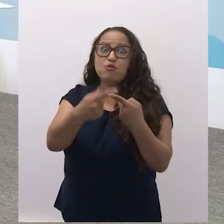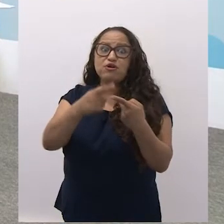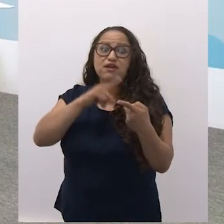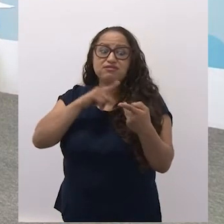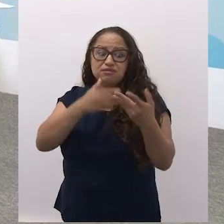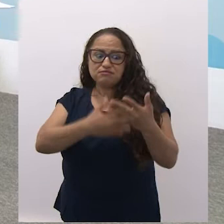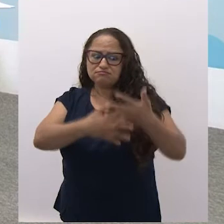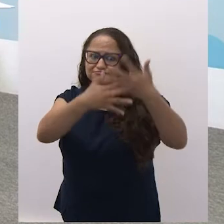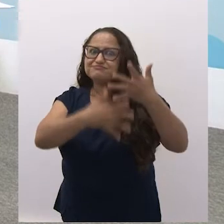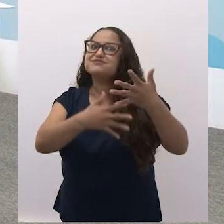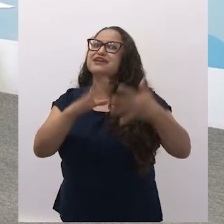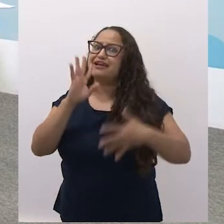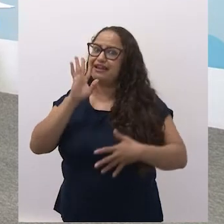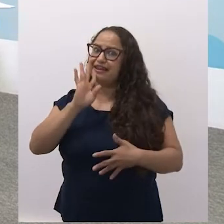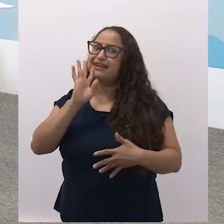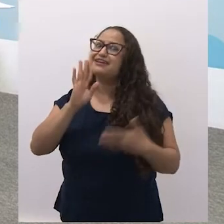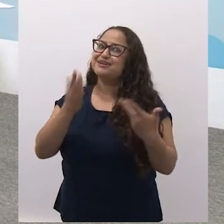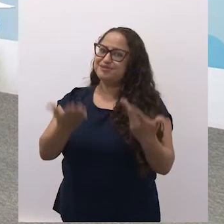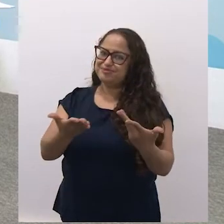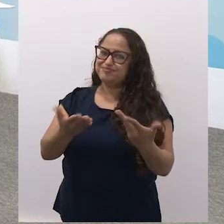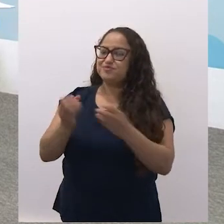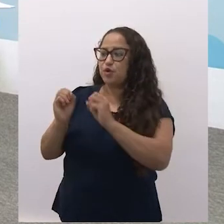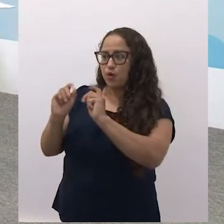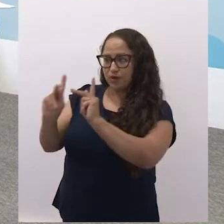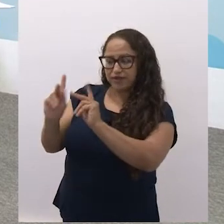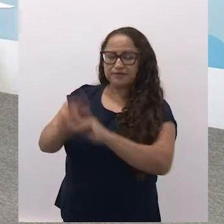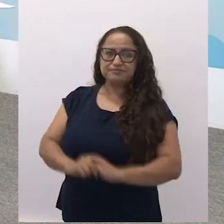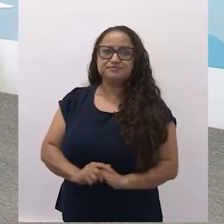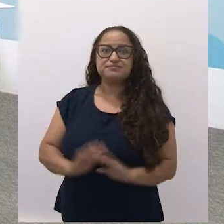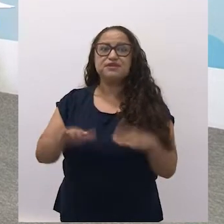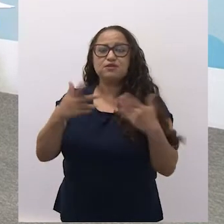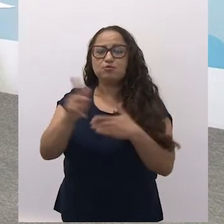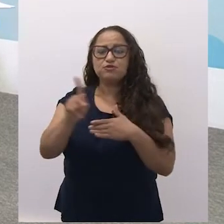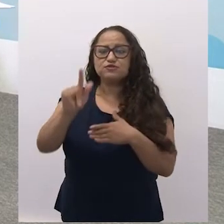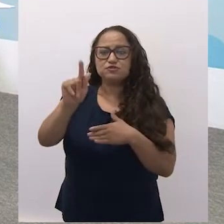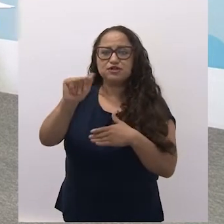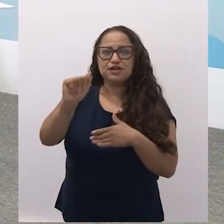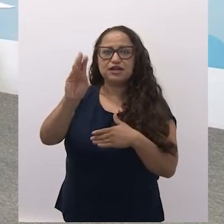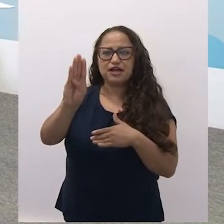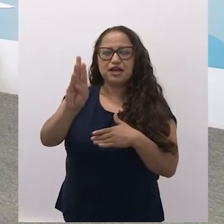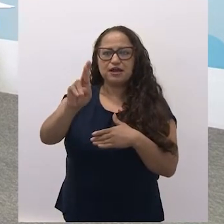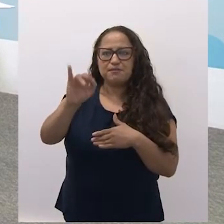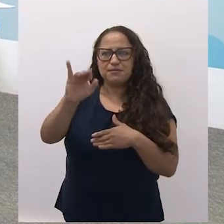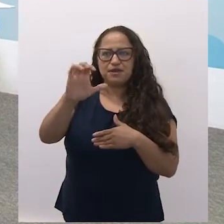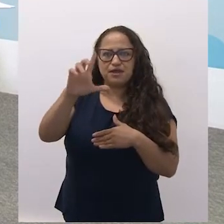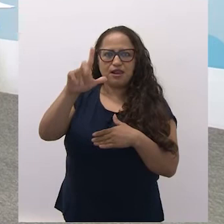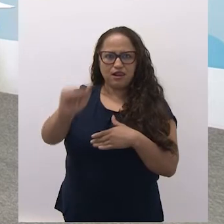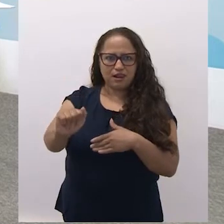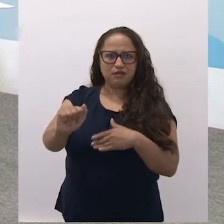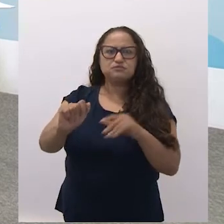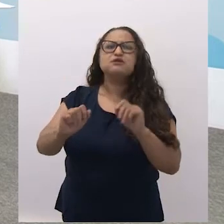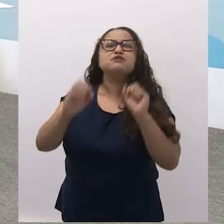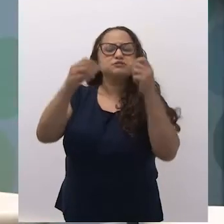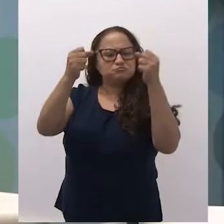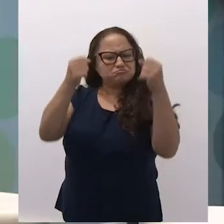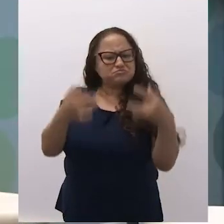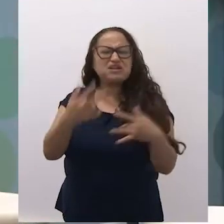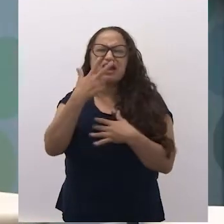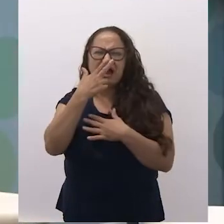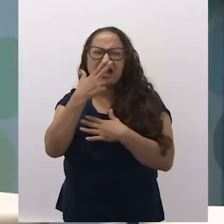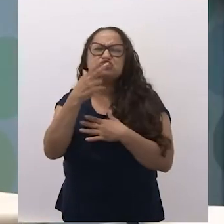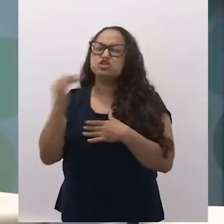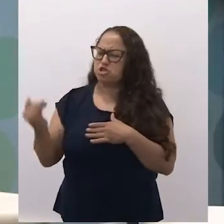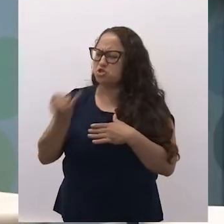bem interessantes, Sandra. Ok, Grazi. Então, a professora Gabriela, ela diz que acha que seria importante comentar sobre